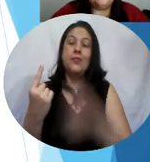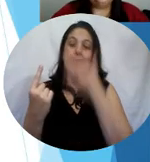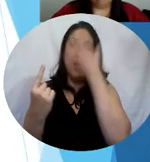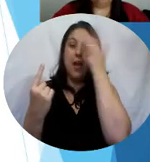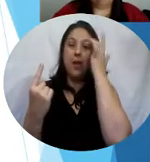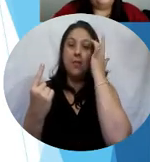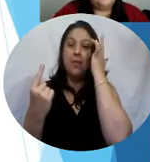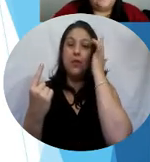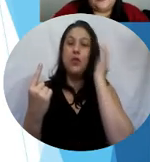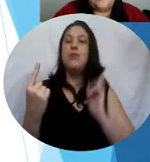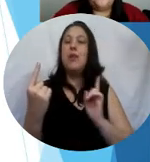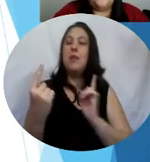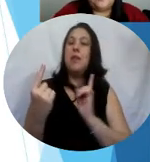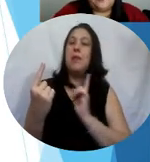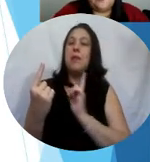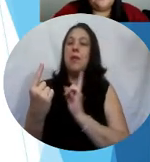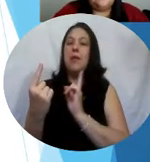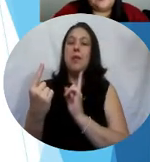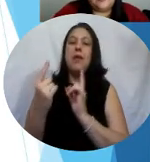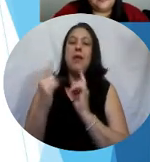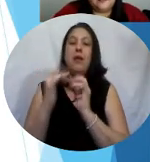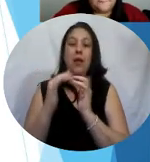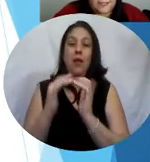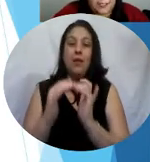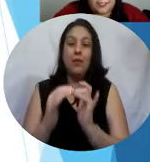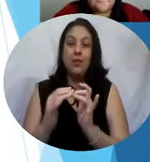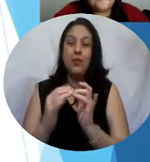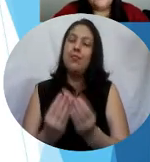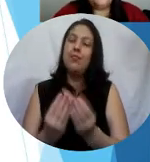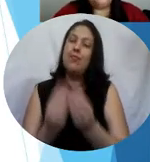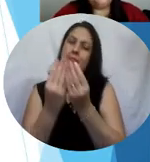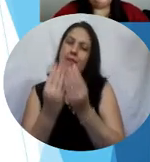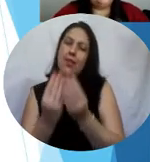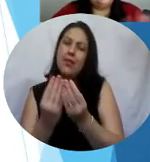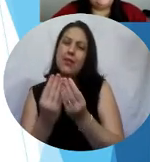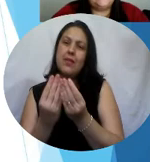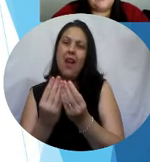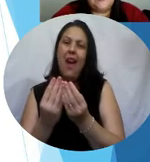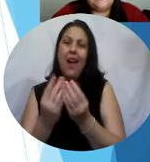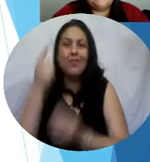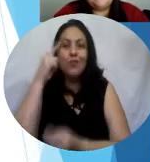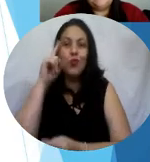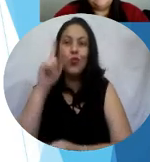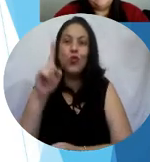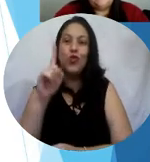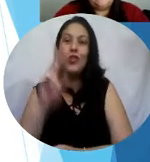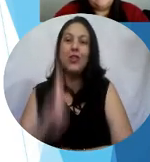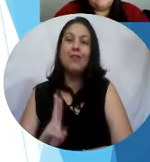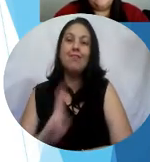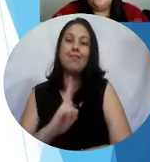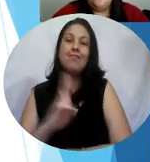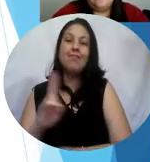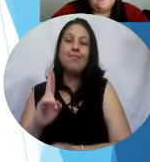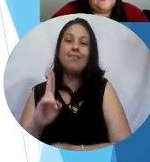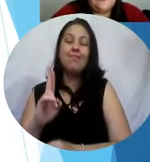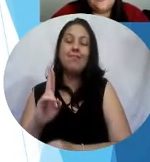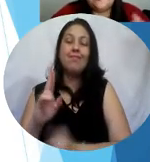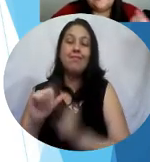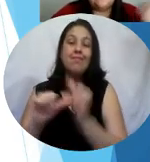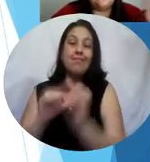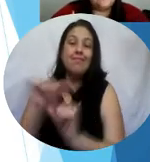missa. Então, isso pode alterar o comportamento dela também. Na catequese, né,